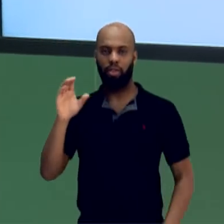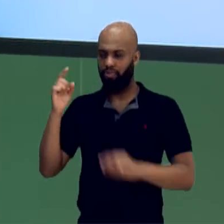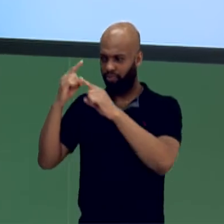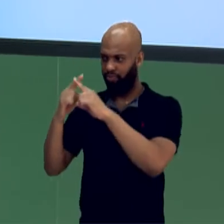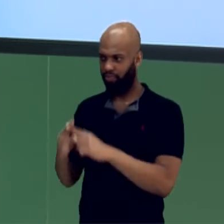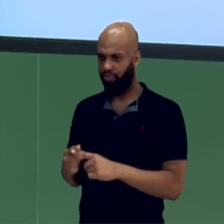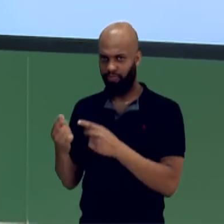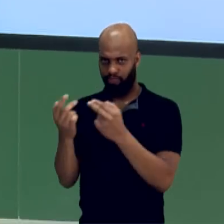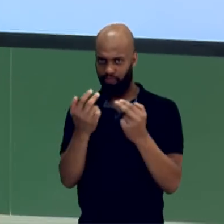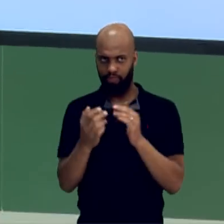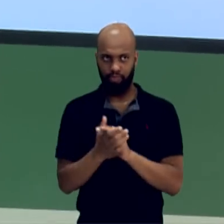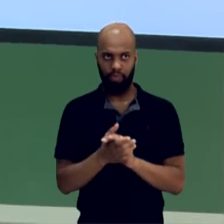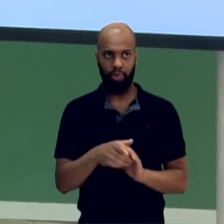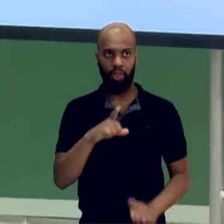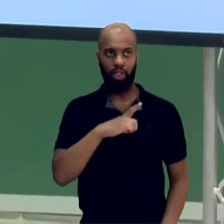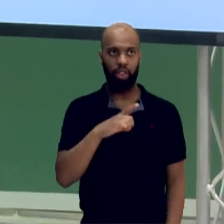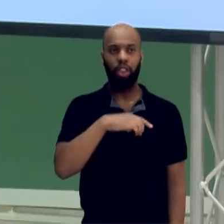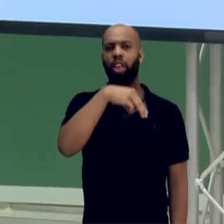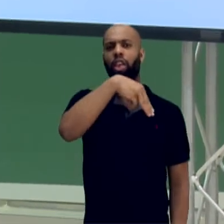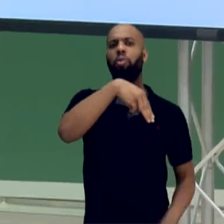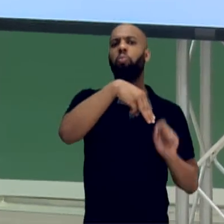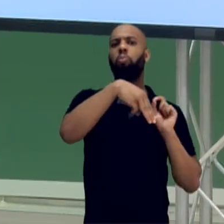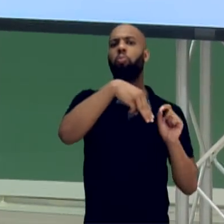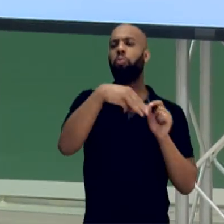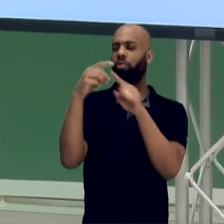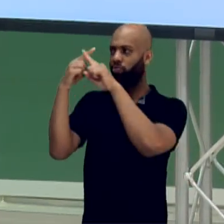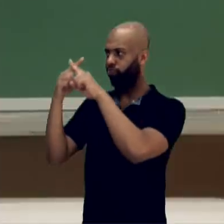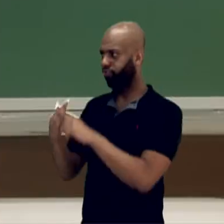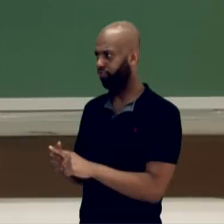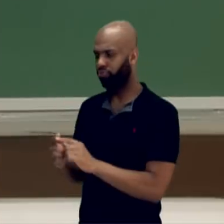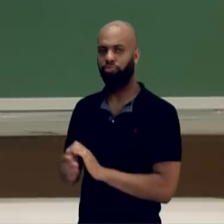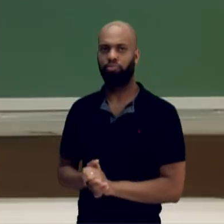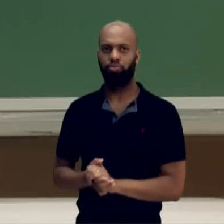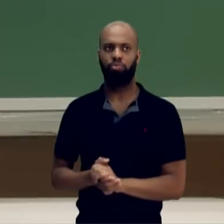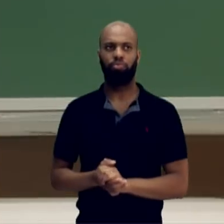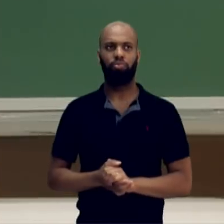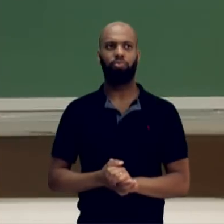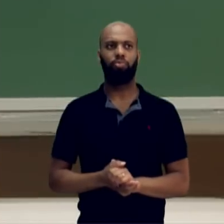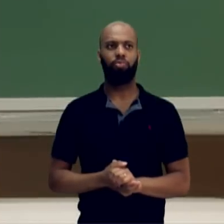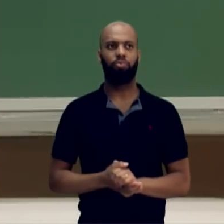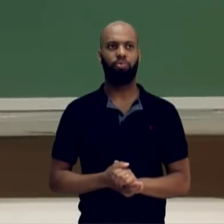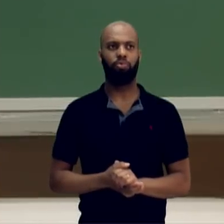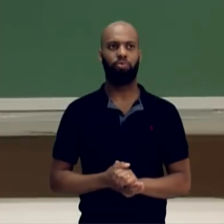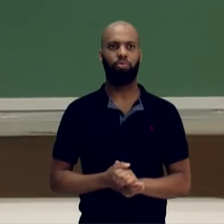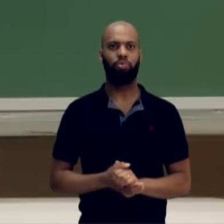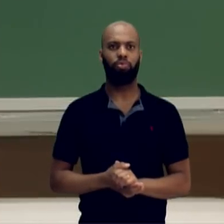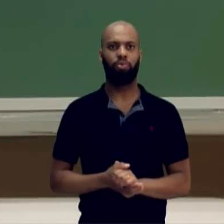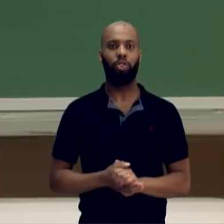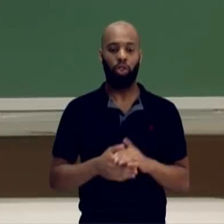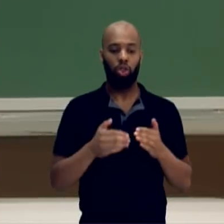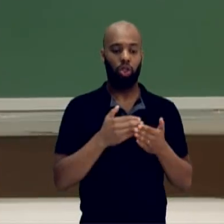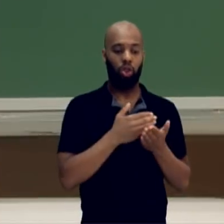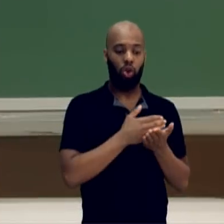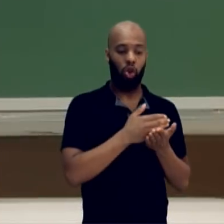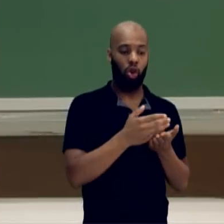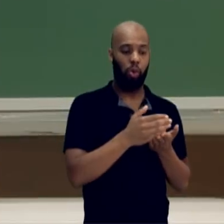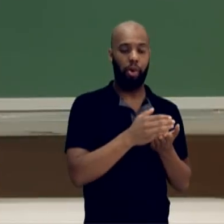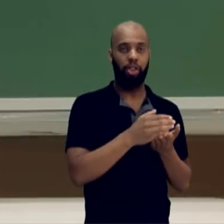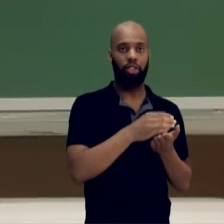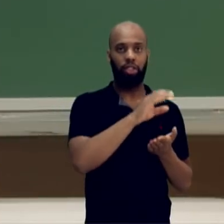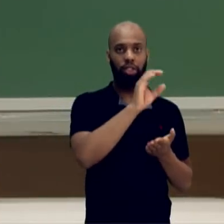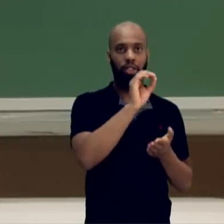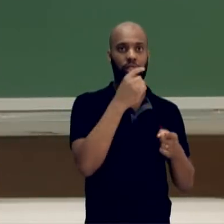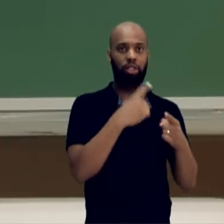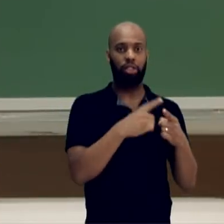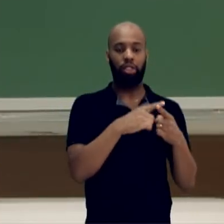lá o M56. O que é o M? Múltiplos, para representação. Partindo do zero, que zero é múltiplo de